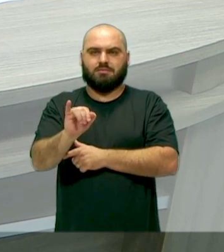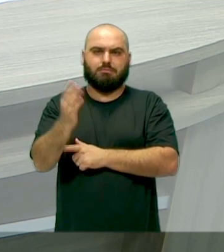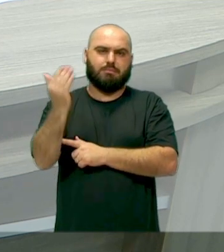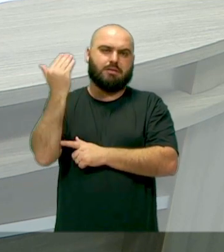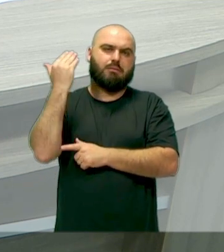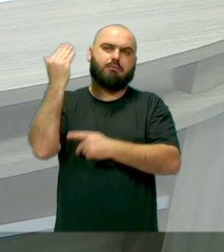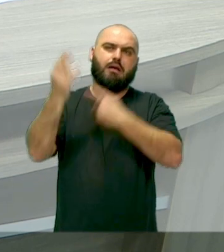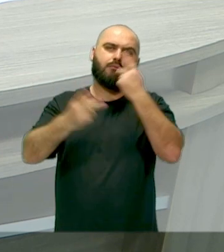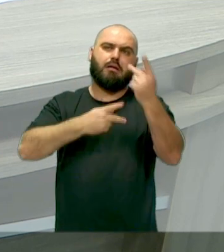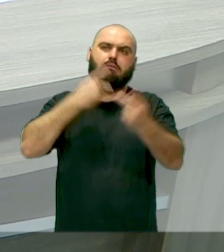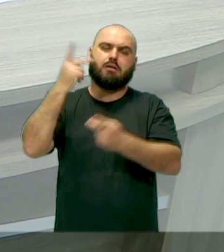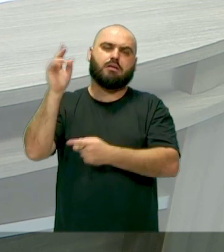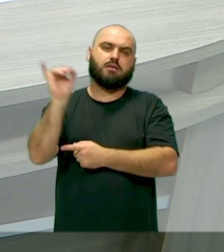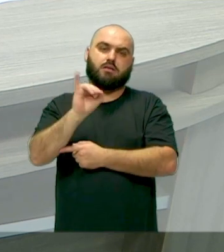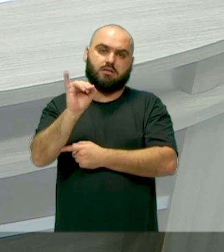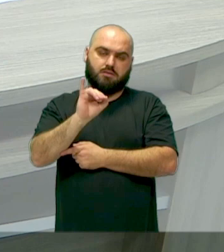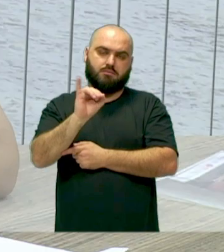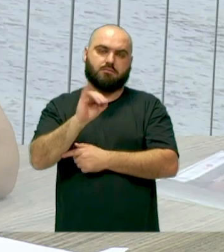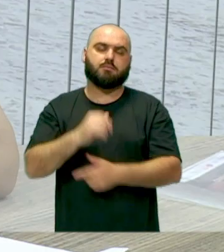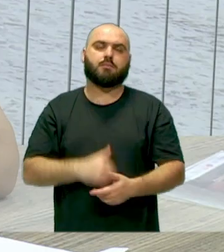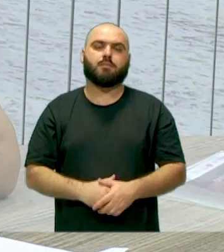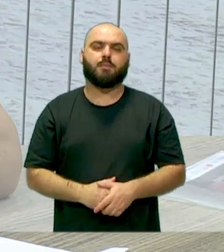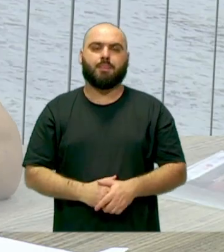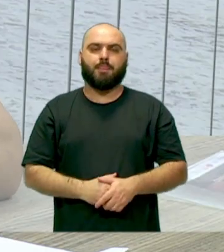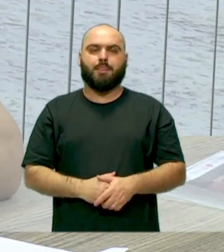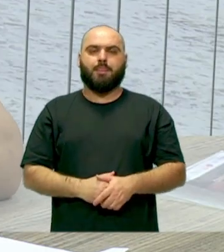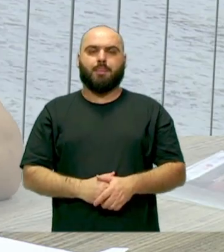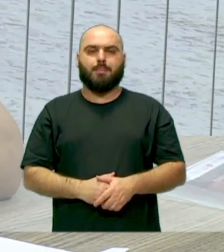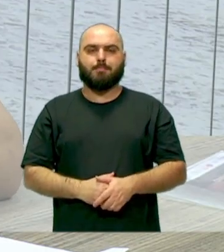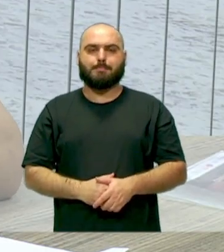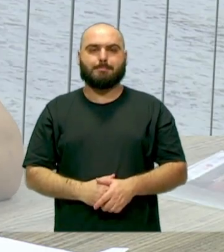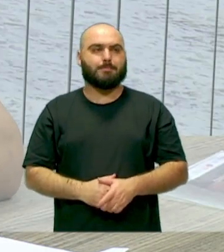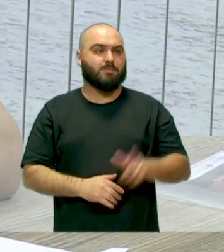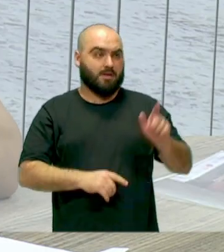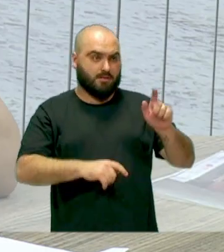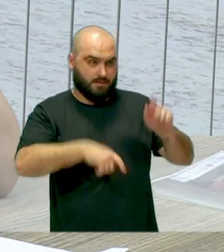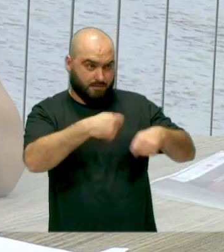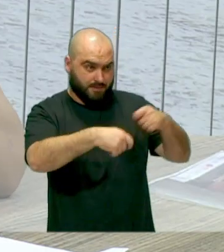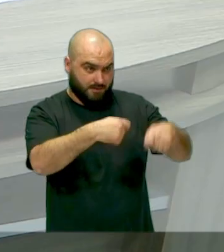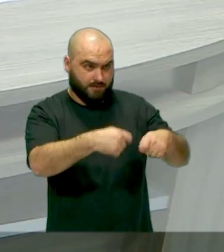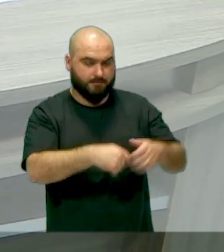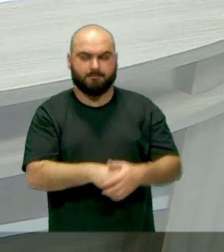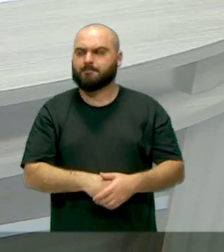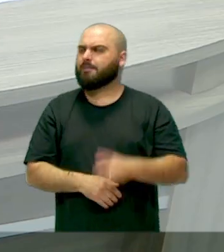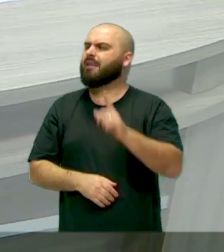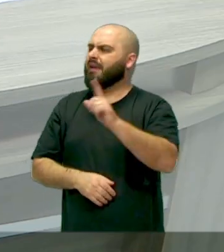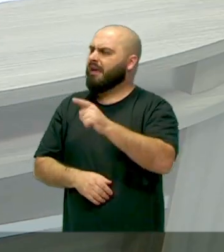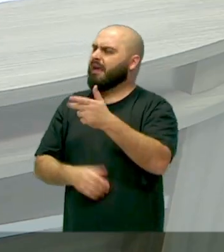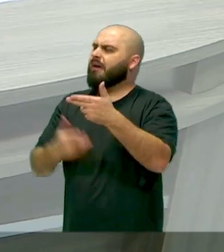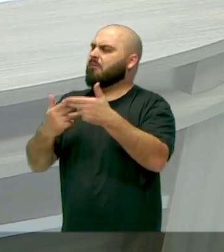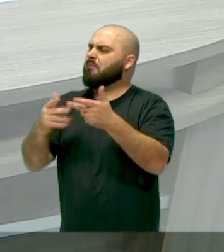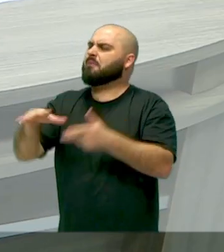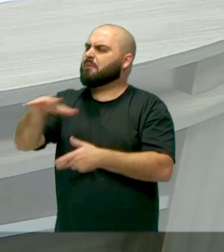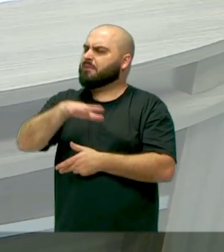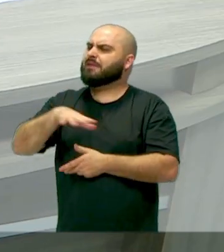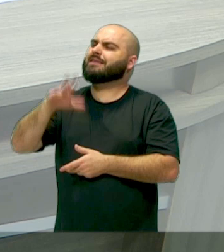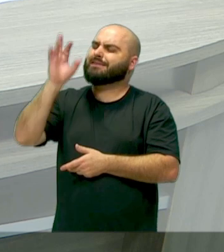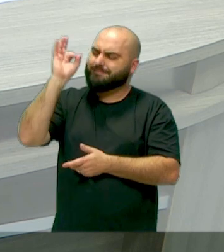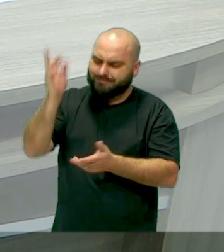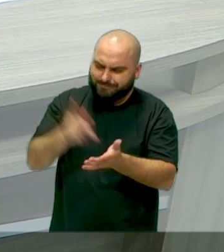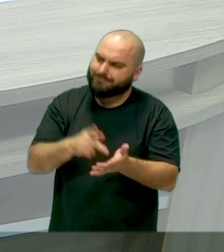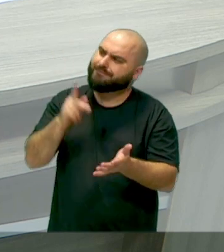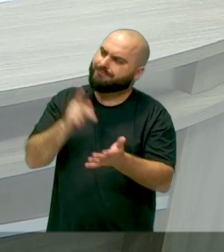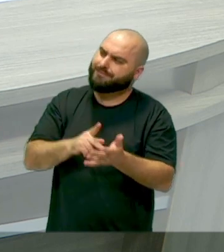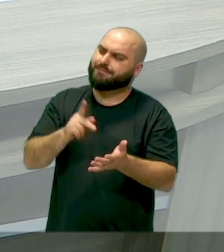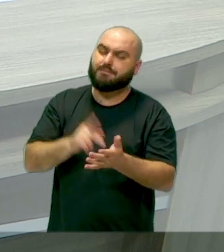muito falado aqui em Itajaí. Eu digo... Da questão da bicicleta, né? Porque ele estava de bicicleta. Exatamente. Eu